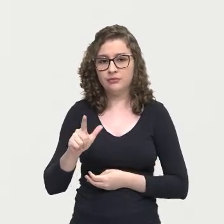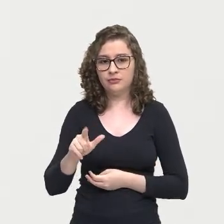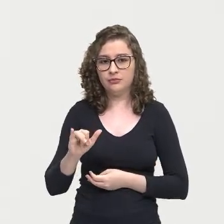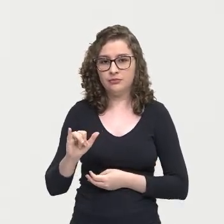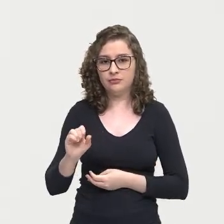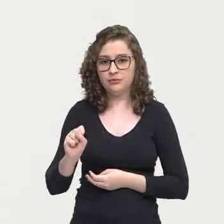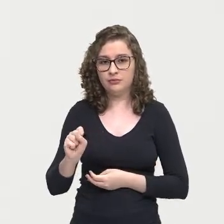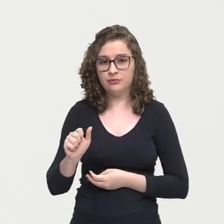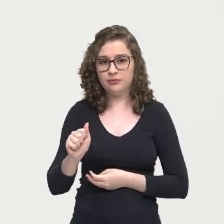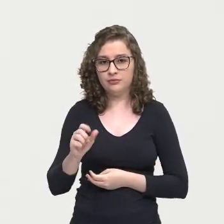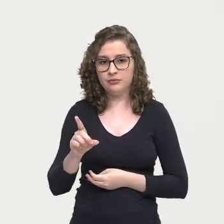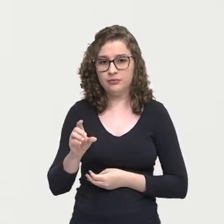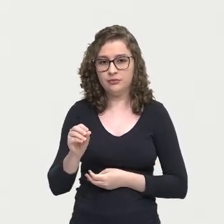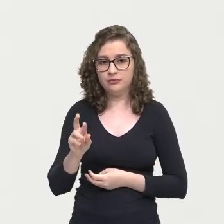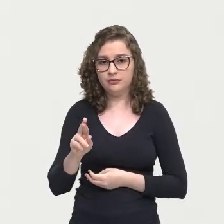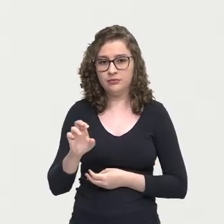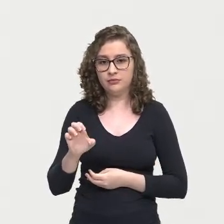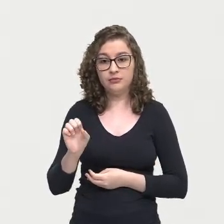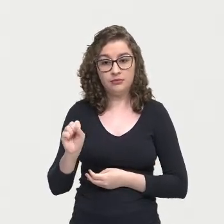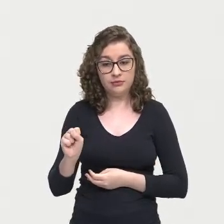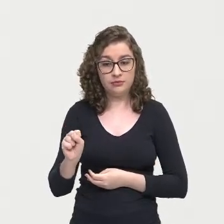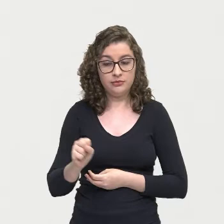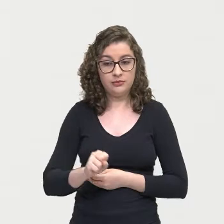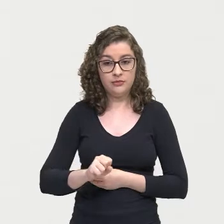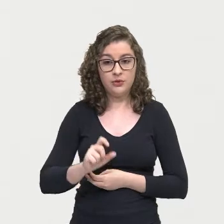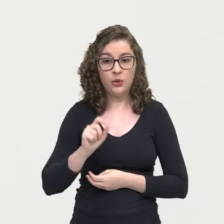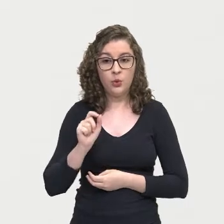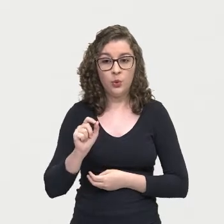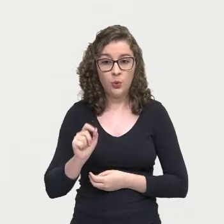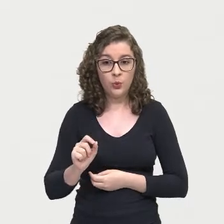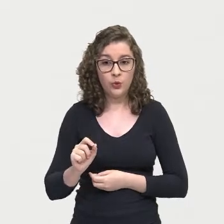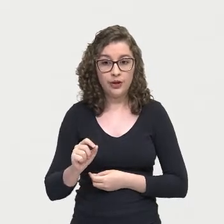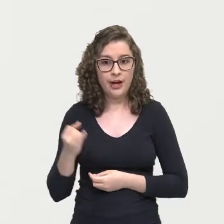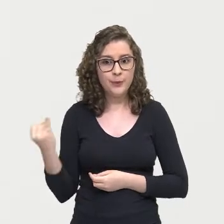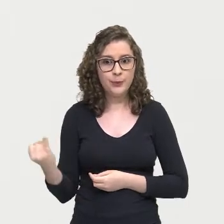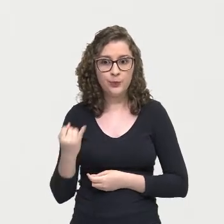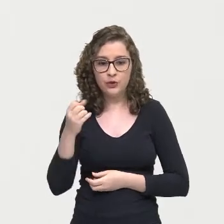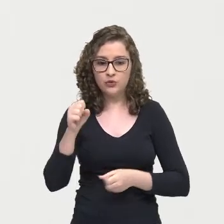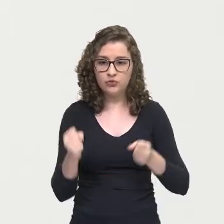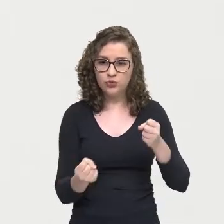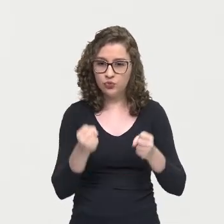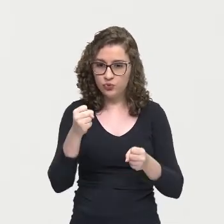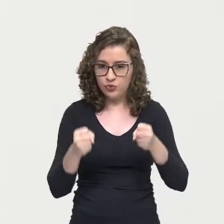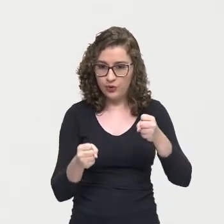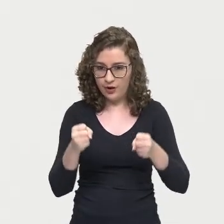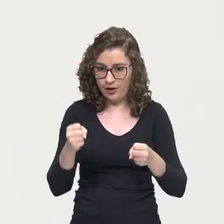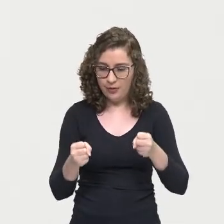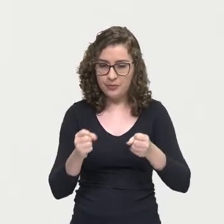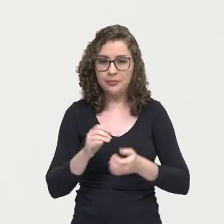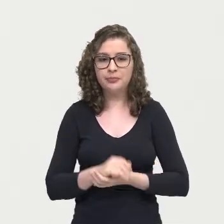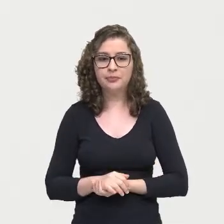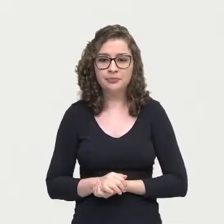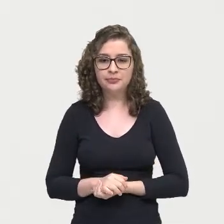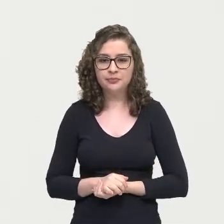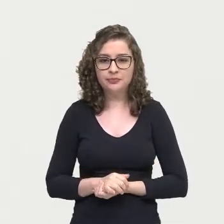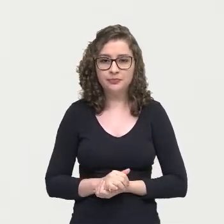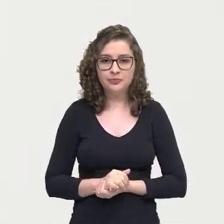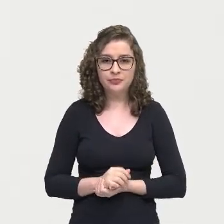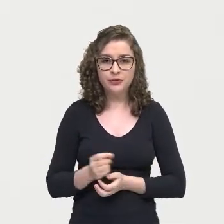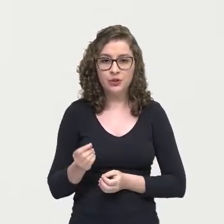catalisadores, tá? Os catalisadores são muito importantes também para a indústria automobilística, a gente vai já ver por quê.